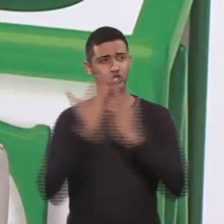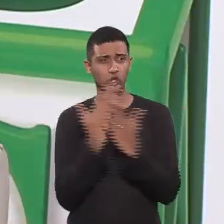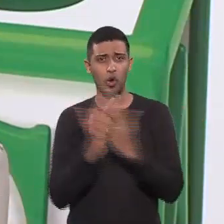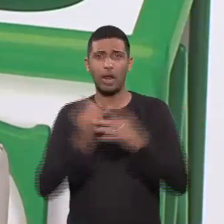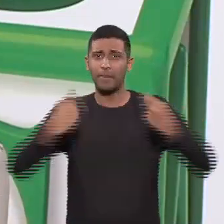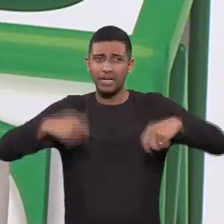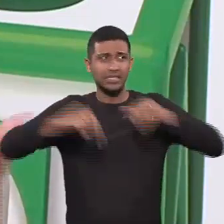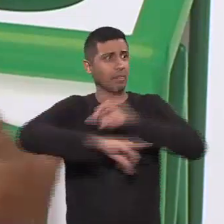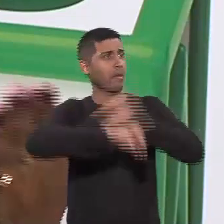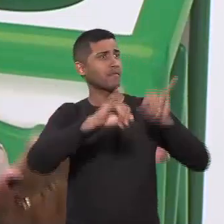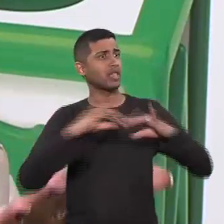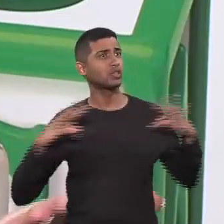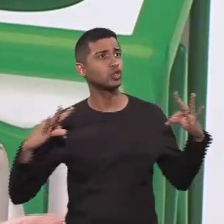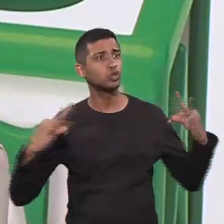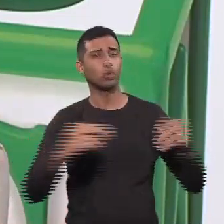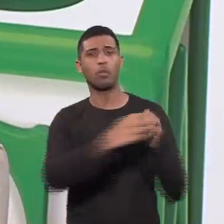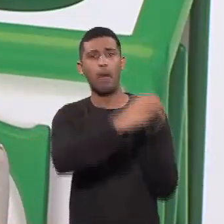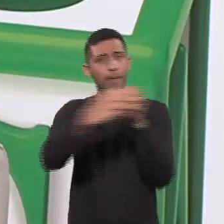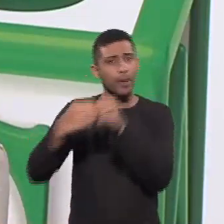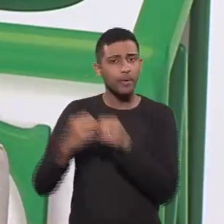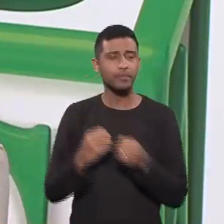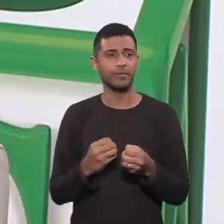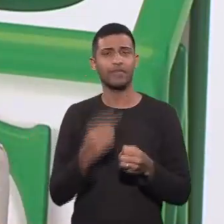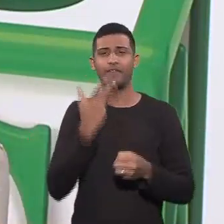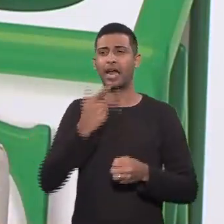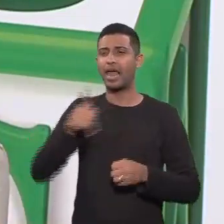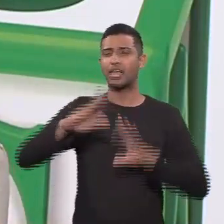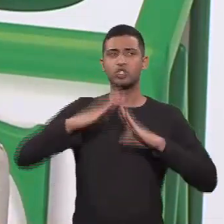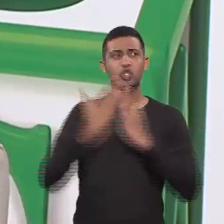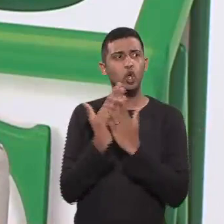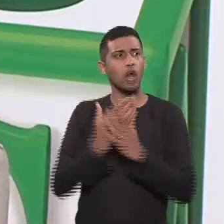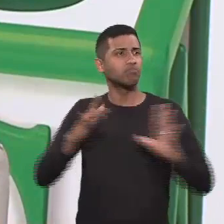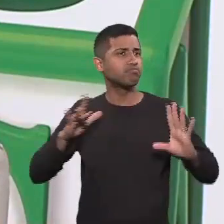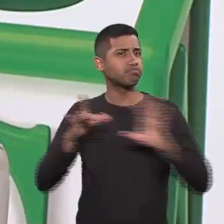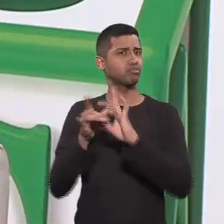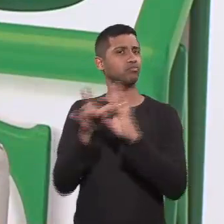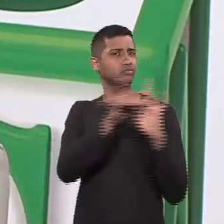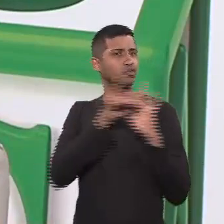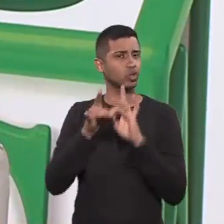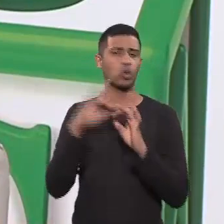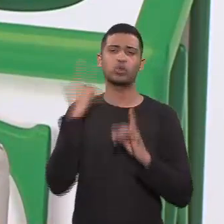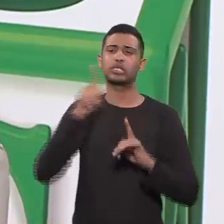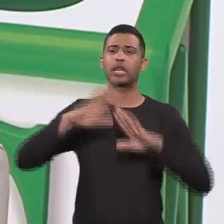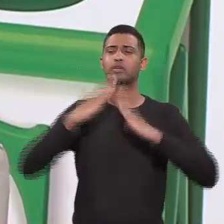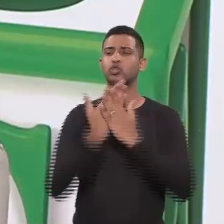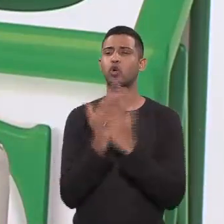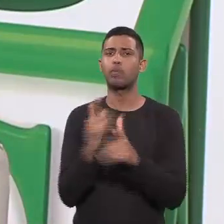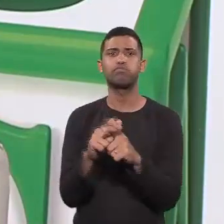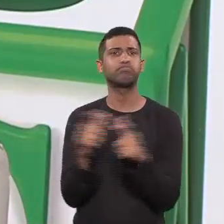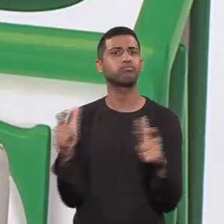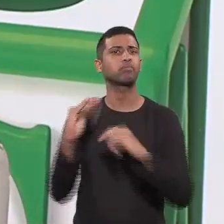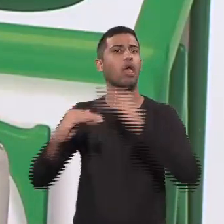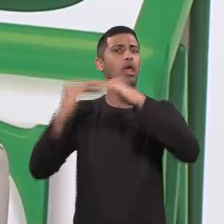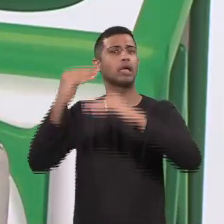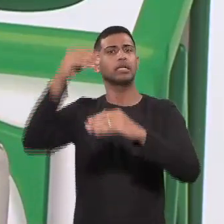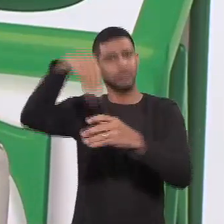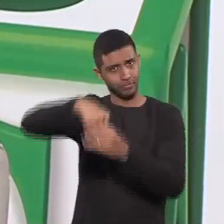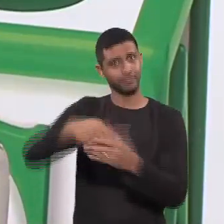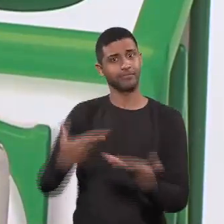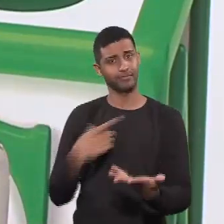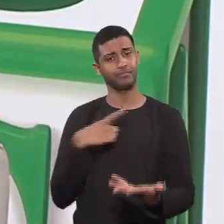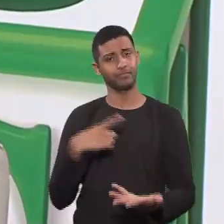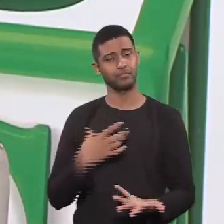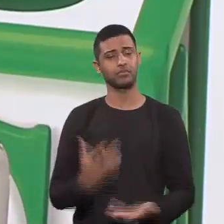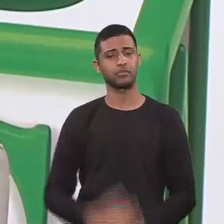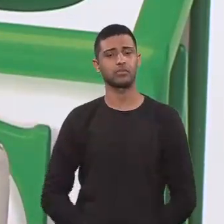abraçando a comunidade abraçando essa escola, para que juntos possam fazer essa escola crescer de uma forma inclusiva.